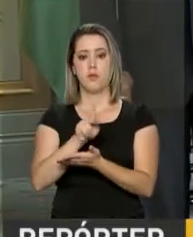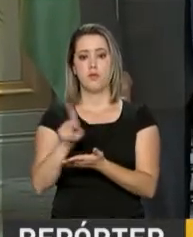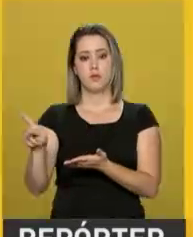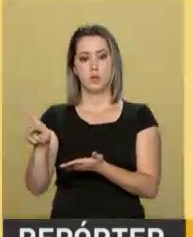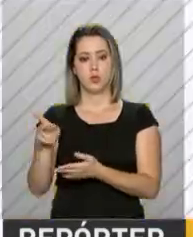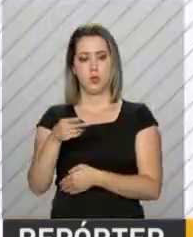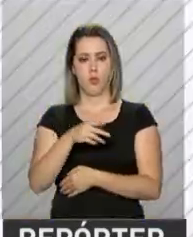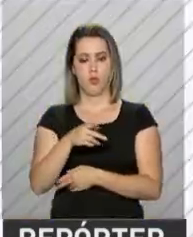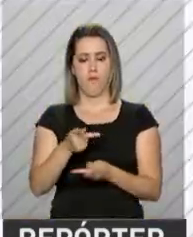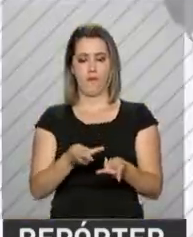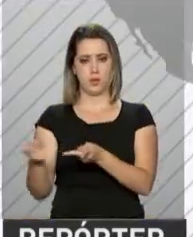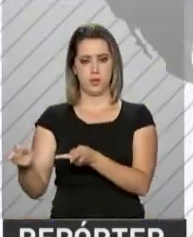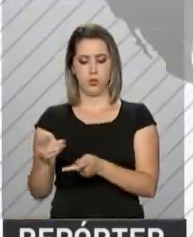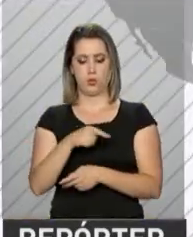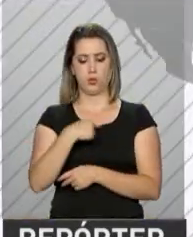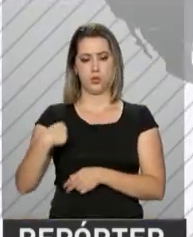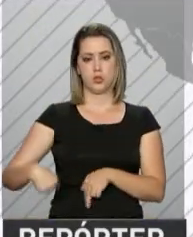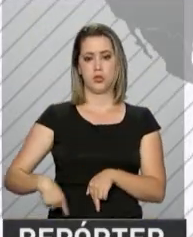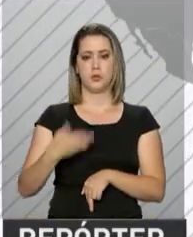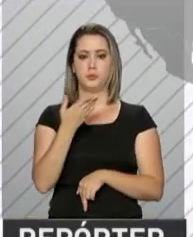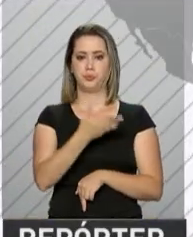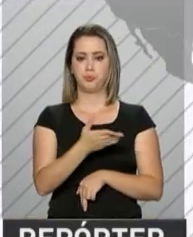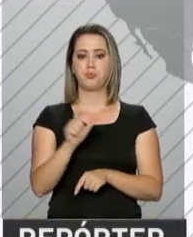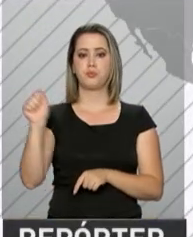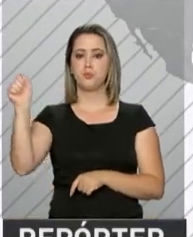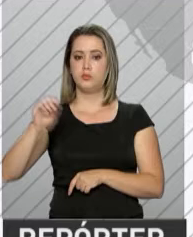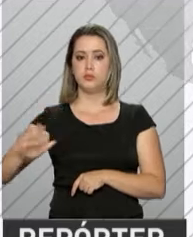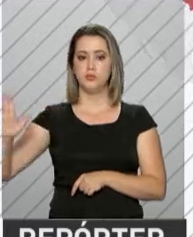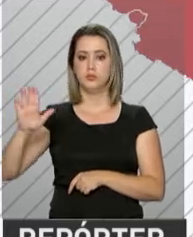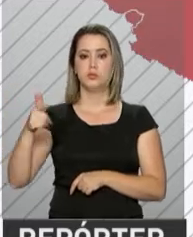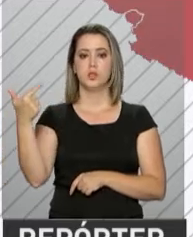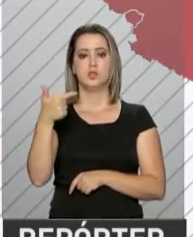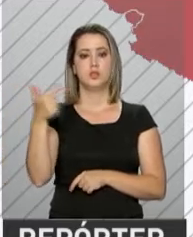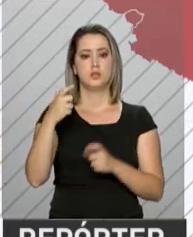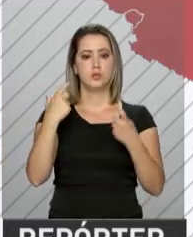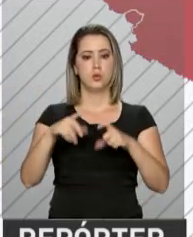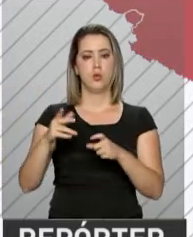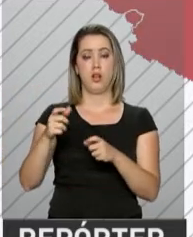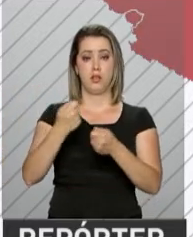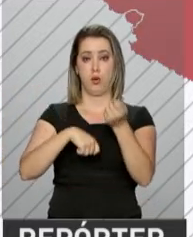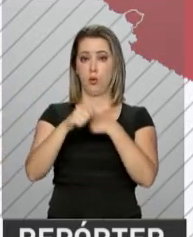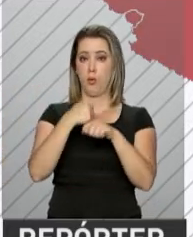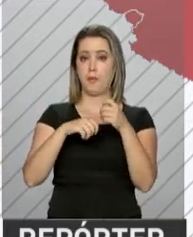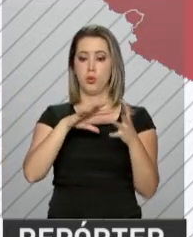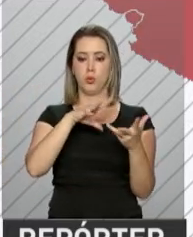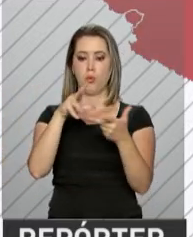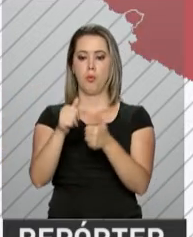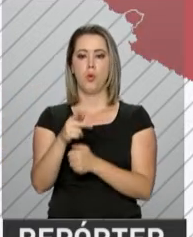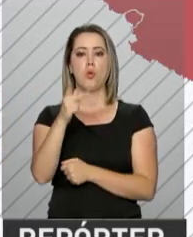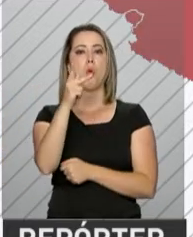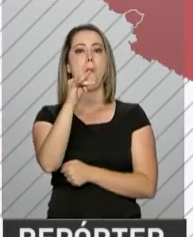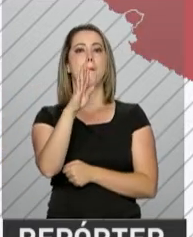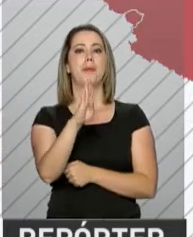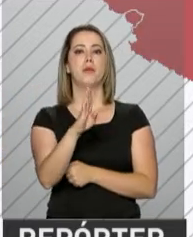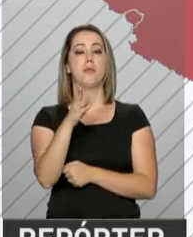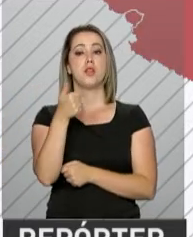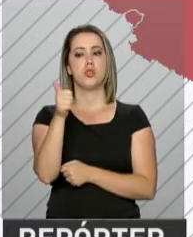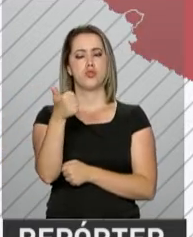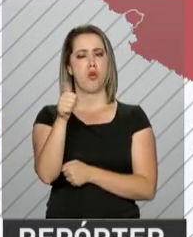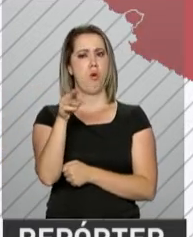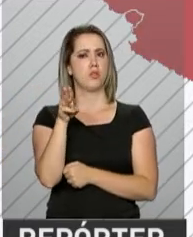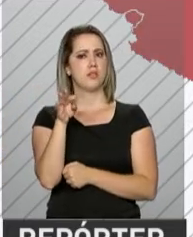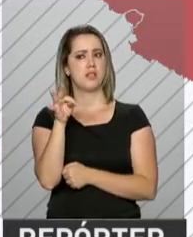ano passado a china fica localizada na ásia é a segunda maior economia do mundo com um pib de mais de 11 trilhões